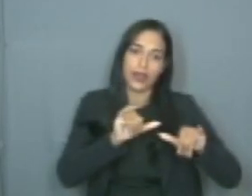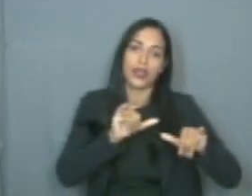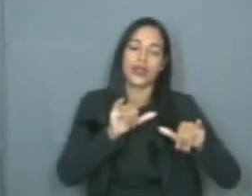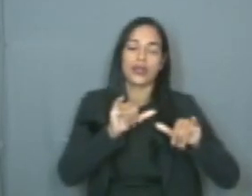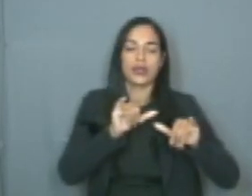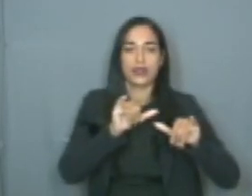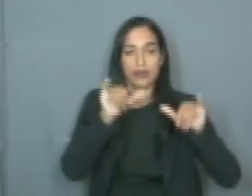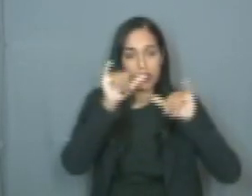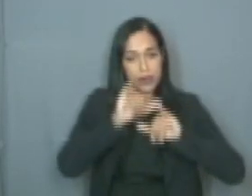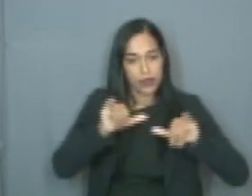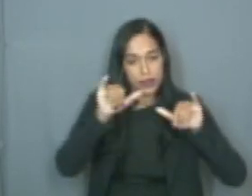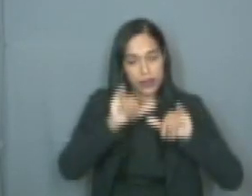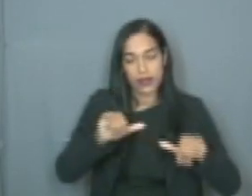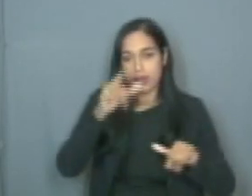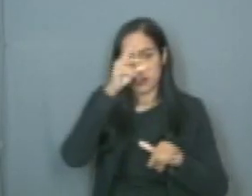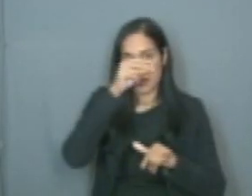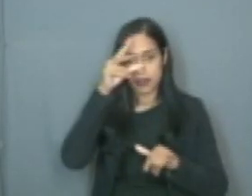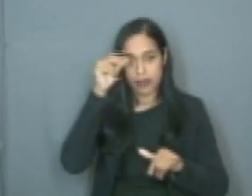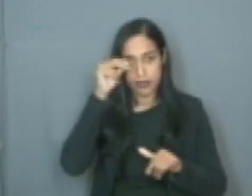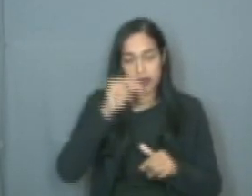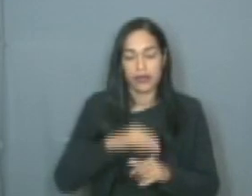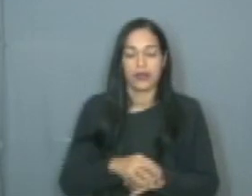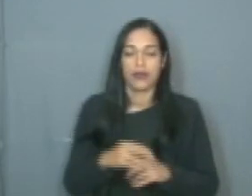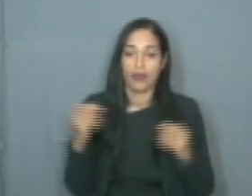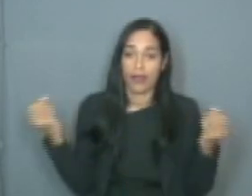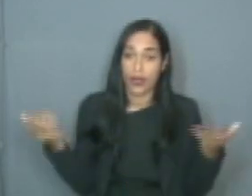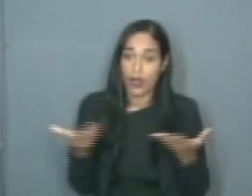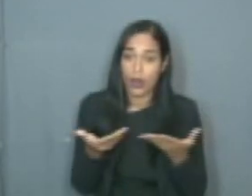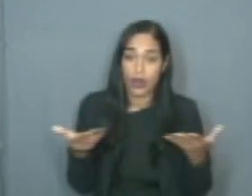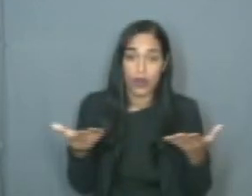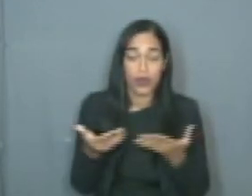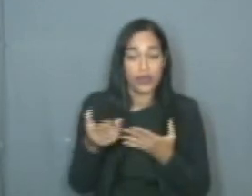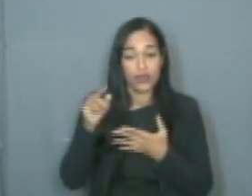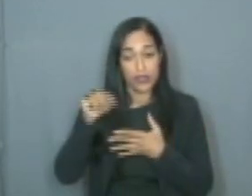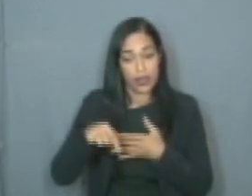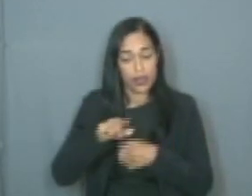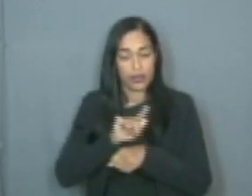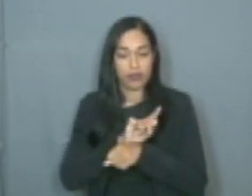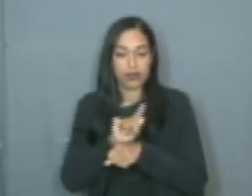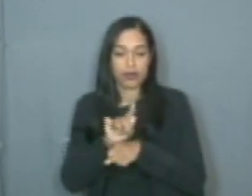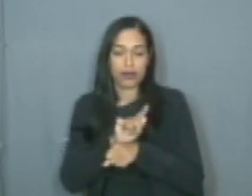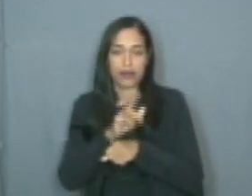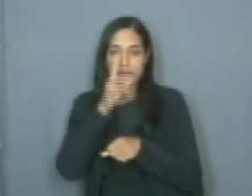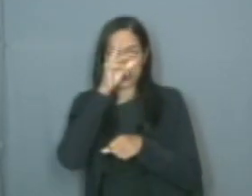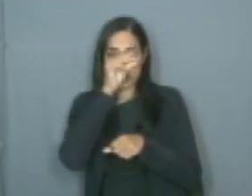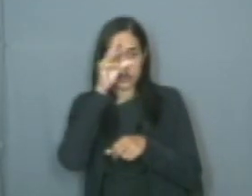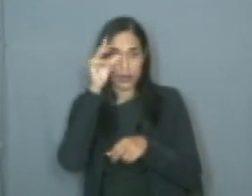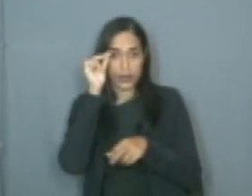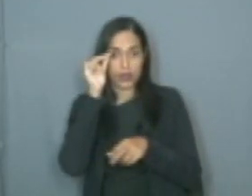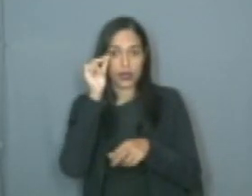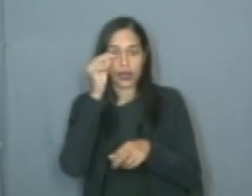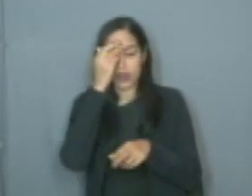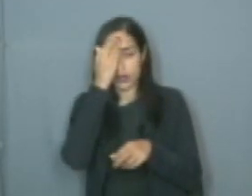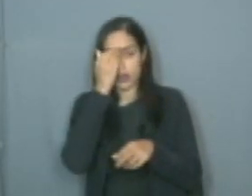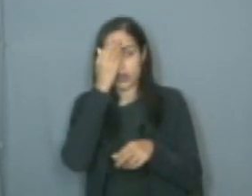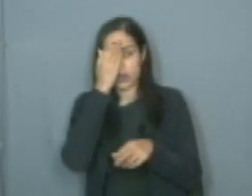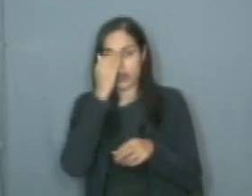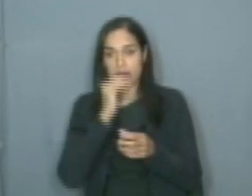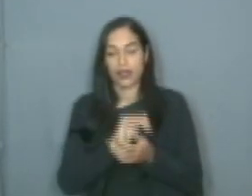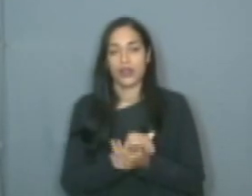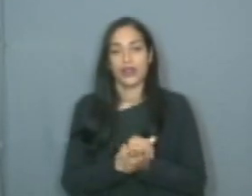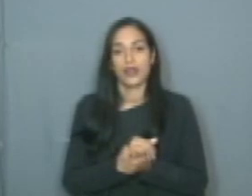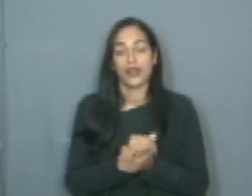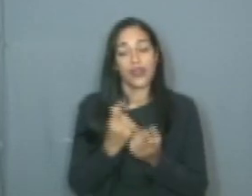e propaganda. Não há hoje, nessa gestão, nada que supere,